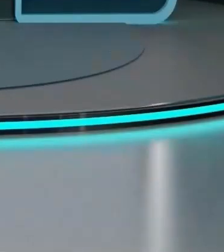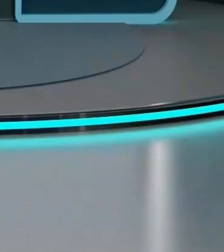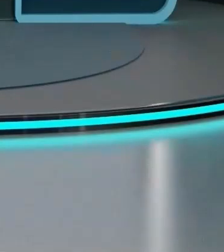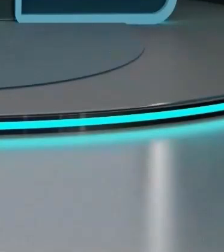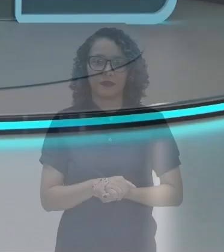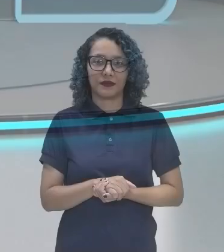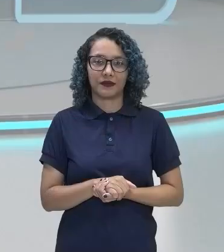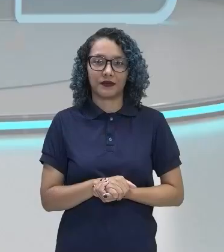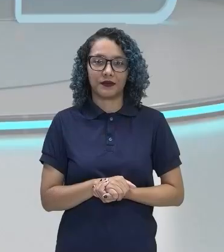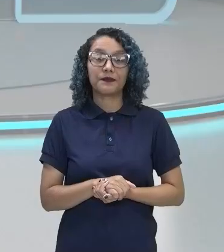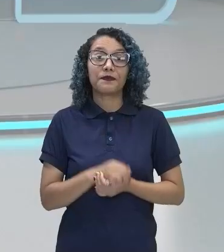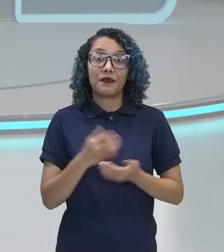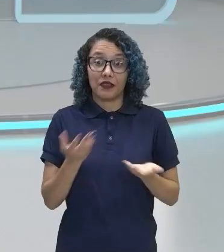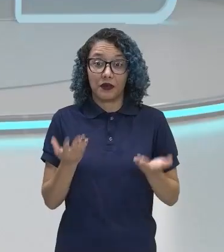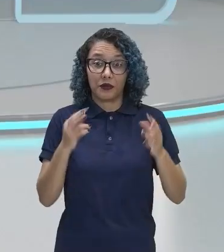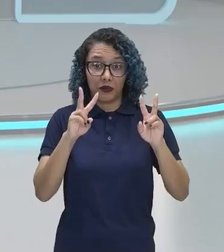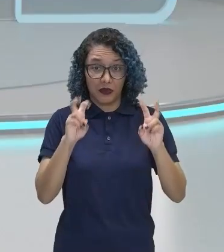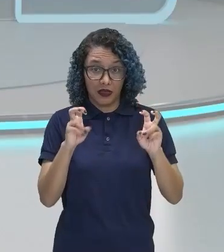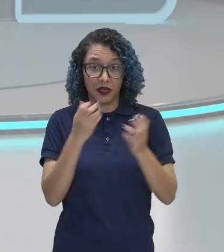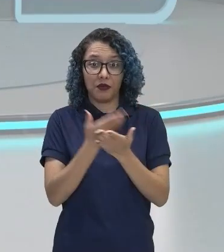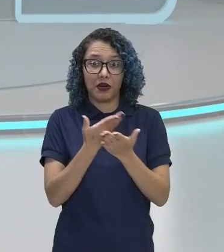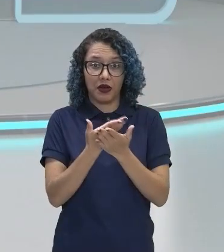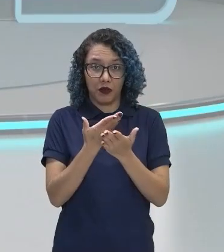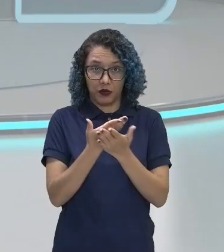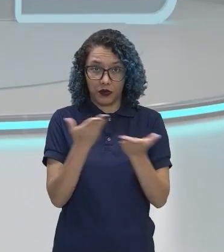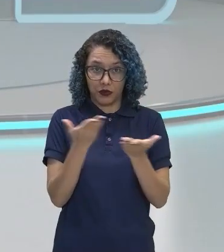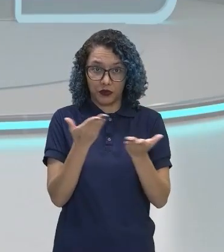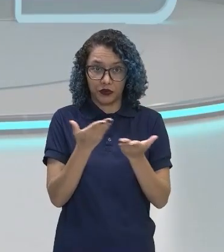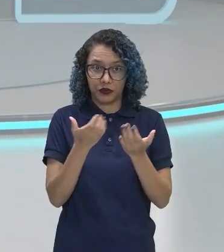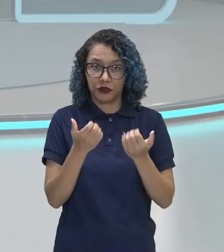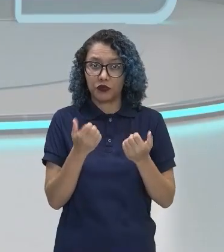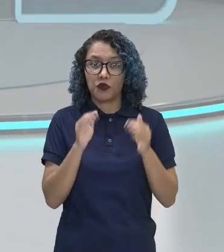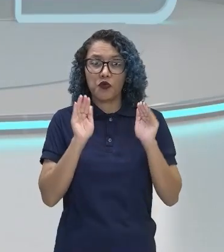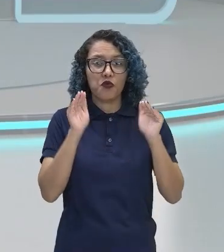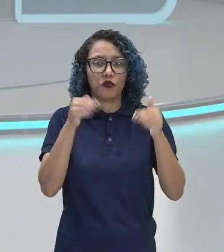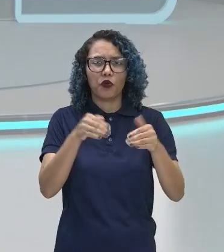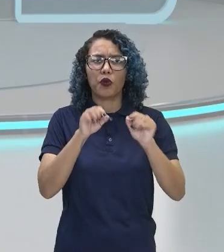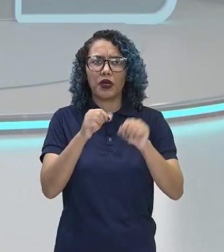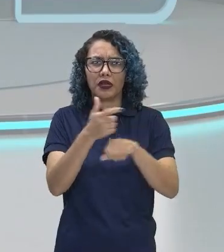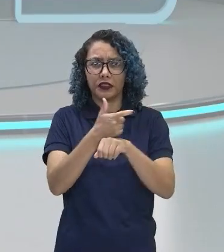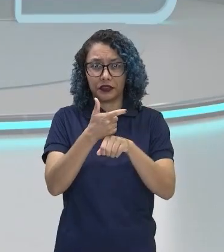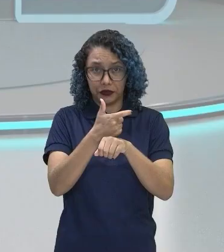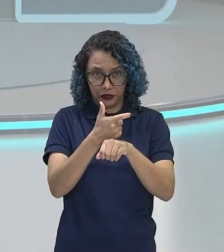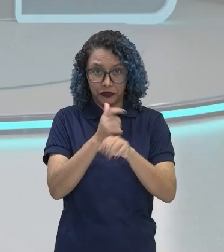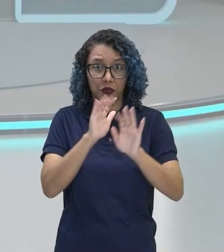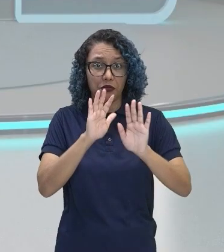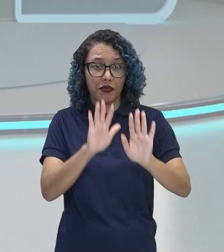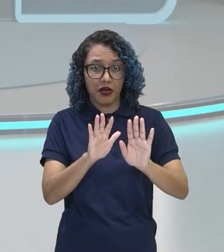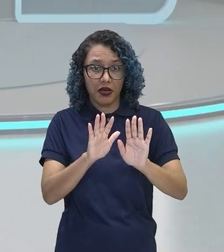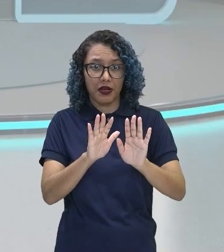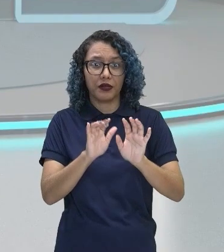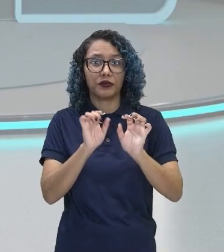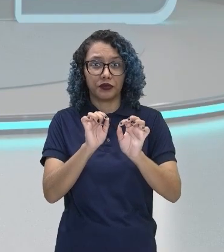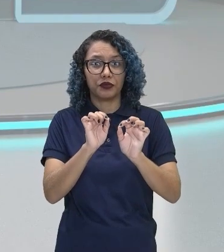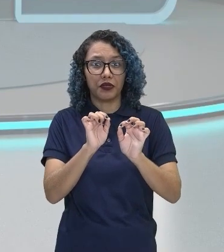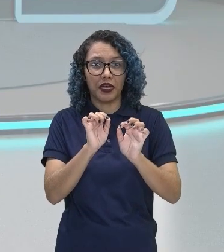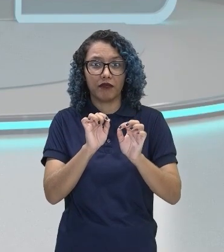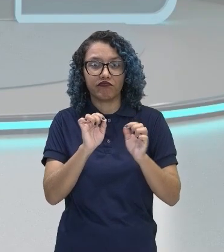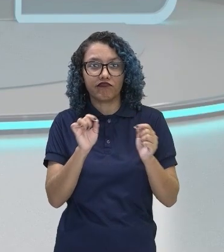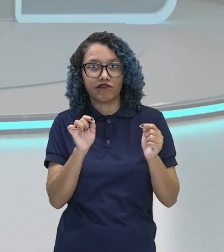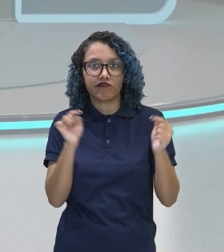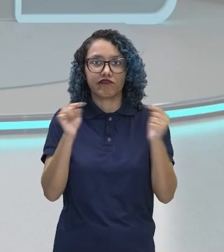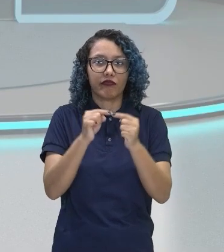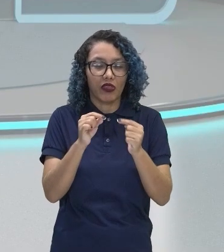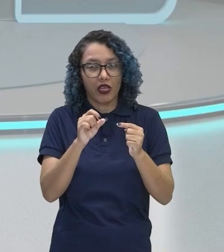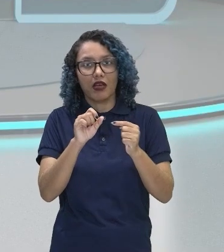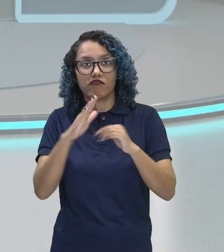Então, o tema da nossa aula de hoje, basicamente, vai tratar, de adjetivos, só que na sua forma do superlativo. Inicialmente,